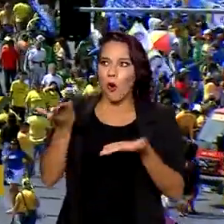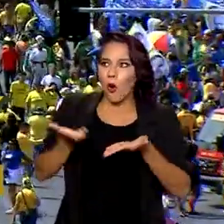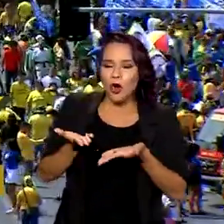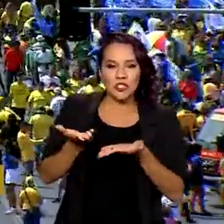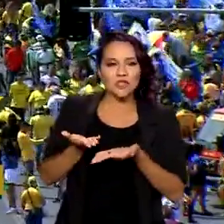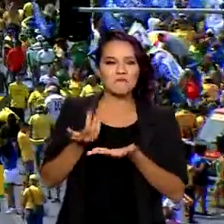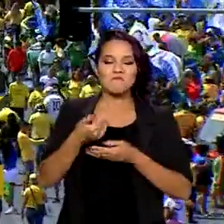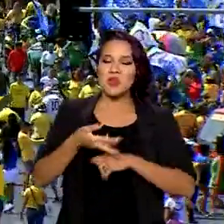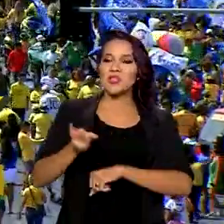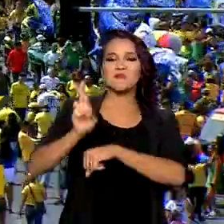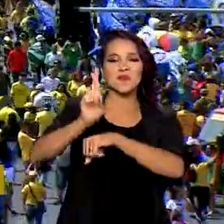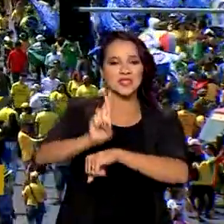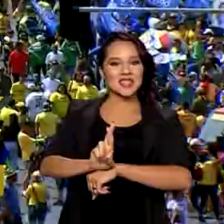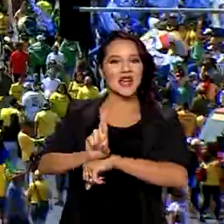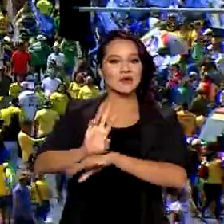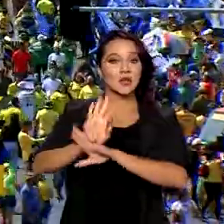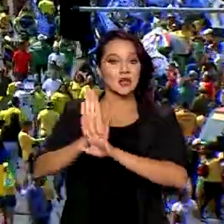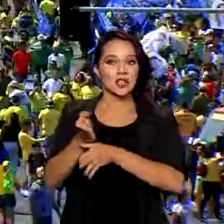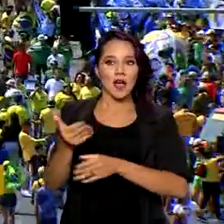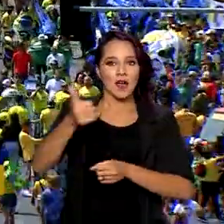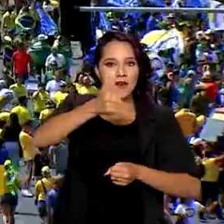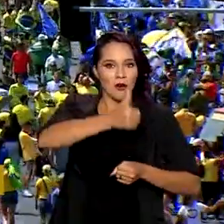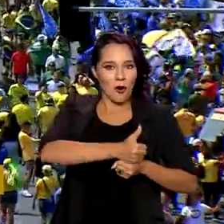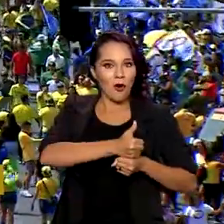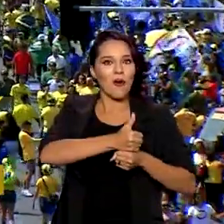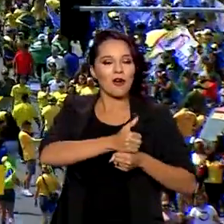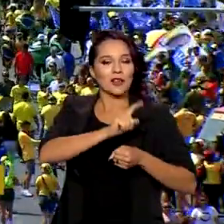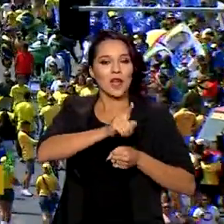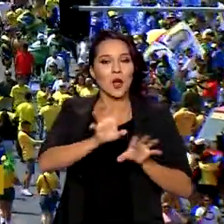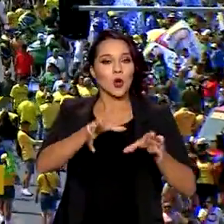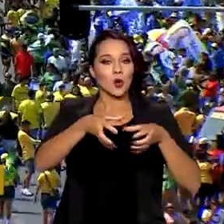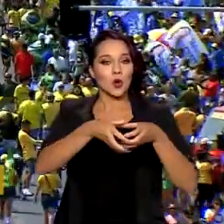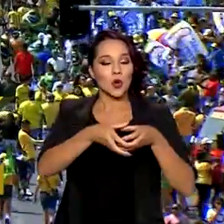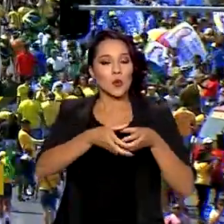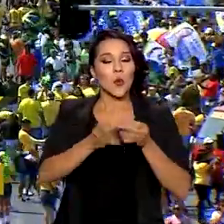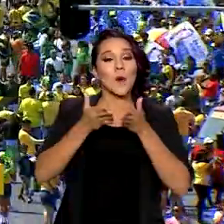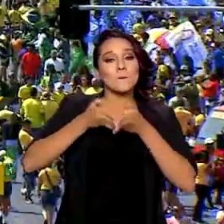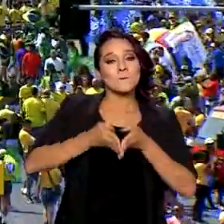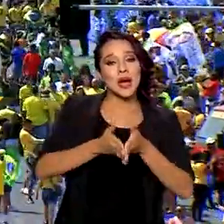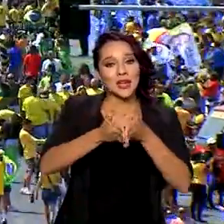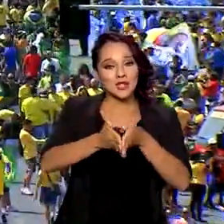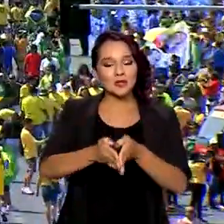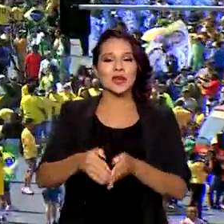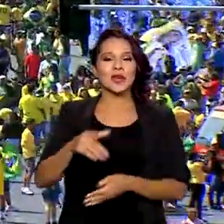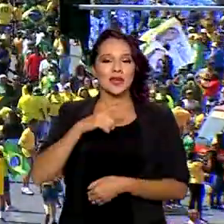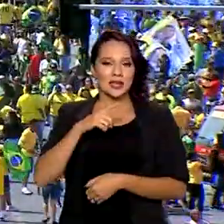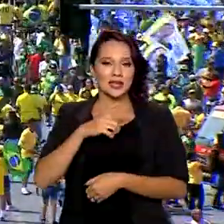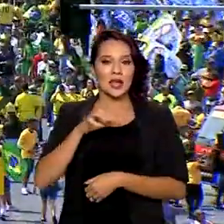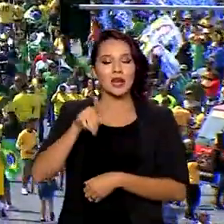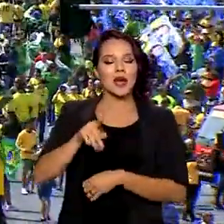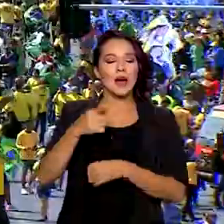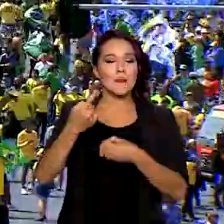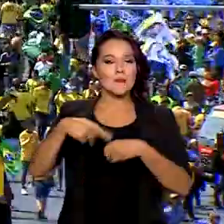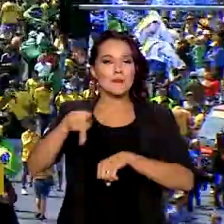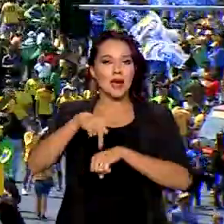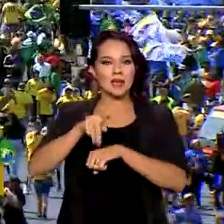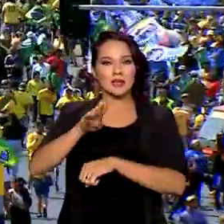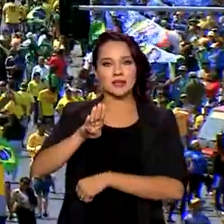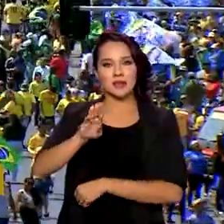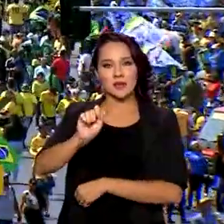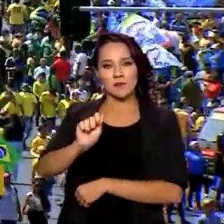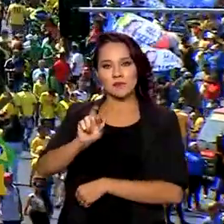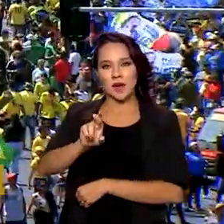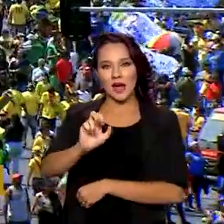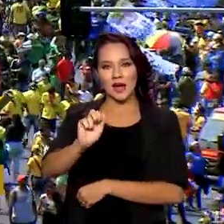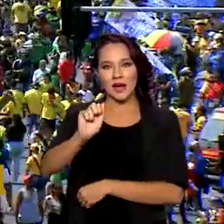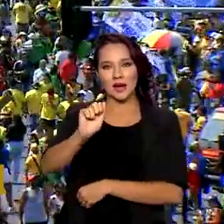nós comandamos, recém-assumimos o comando da Força Tarefa Marítima, que existe também no Bahrein, para